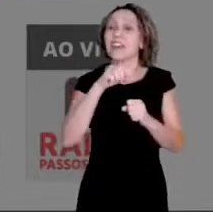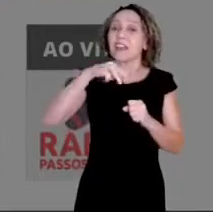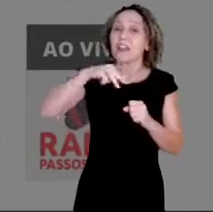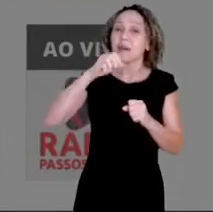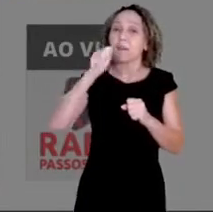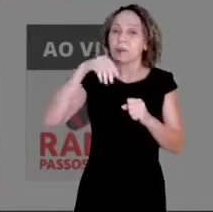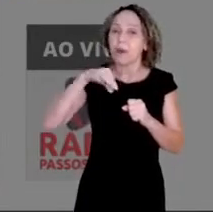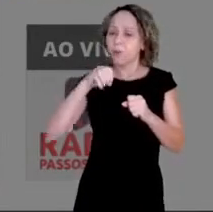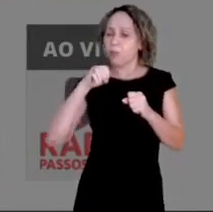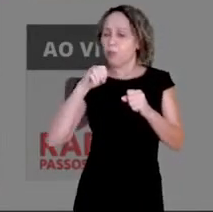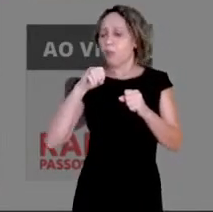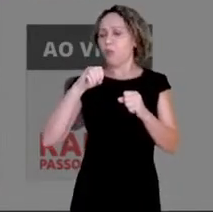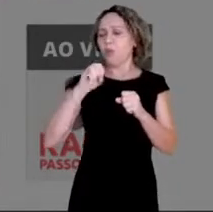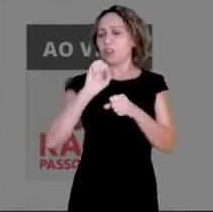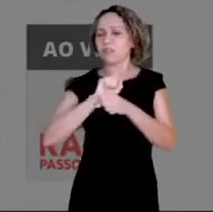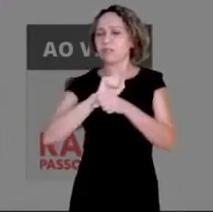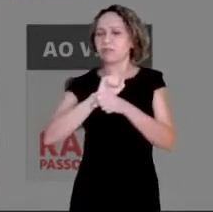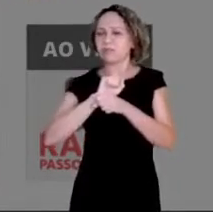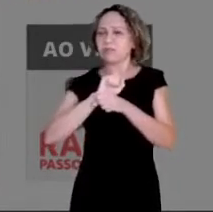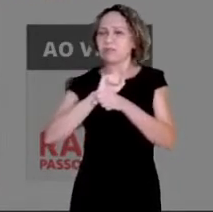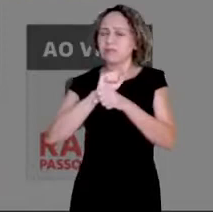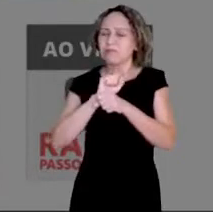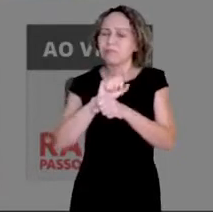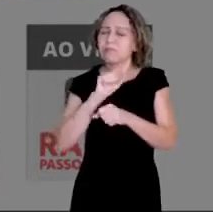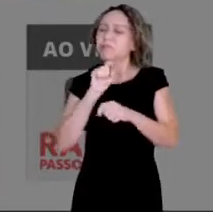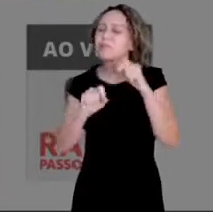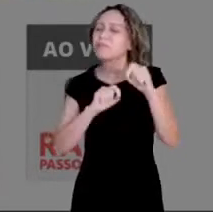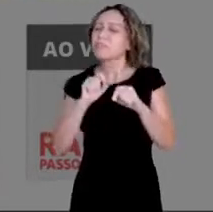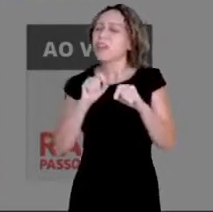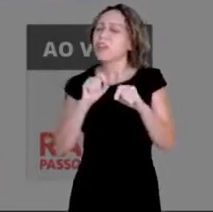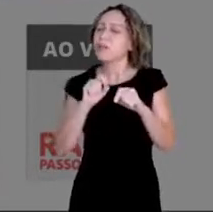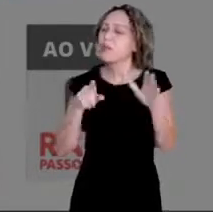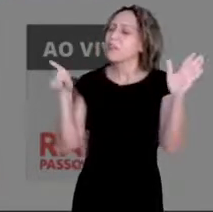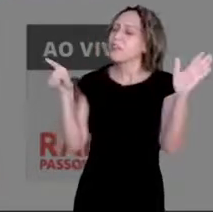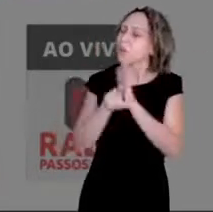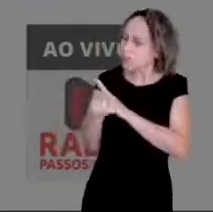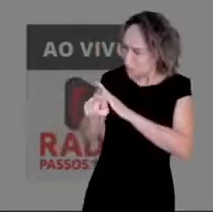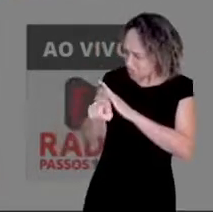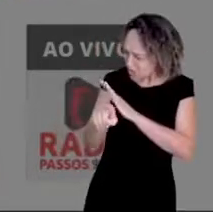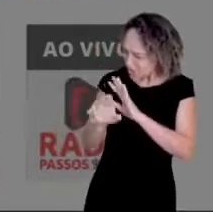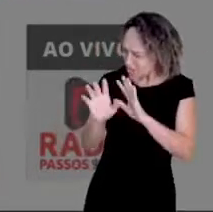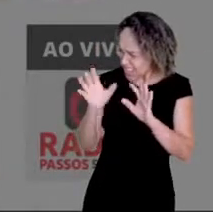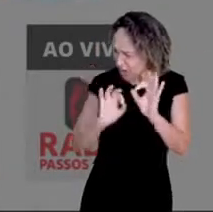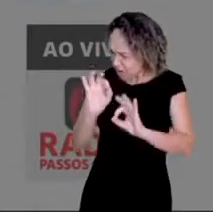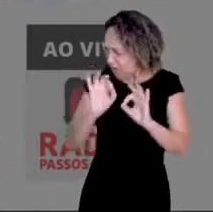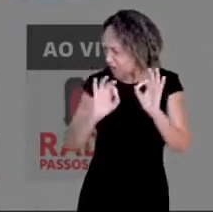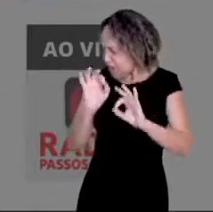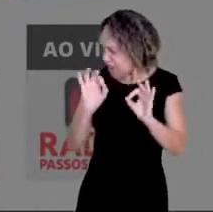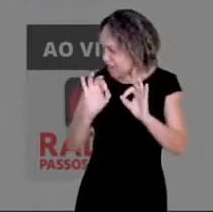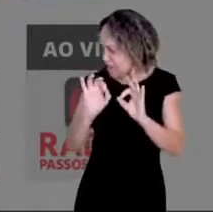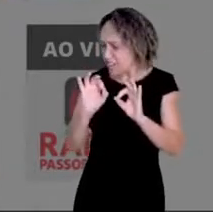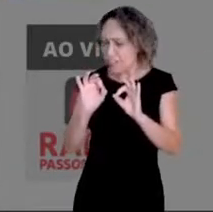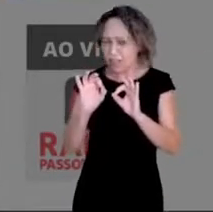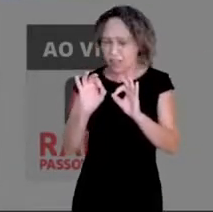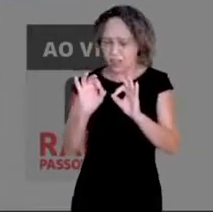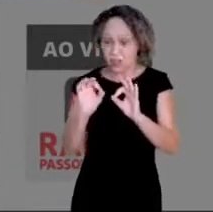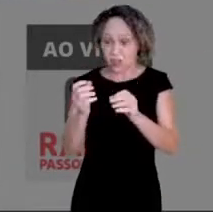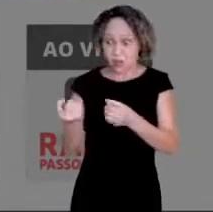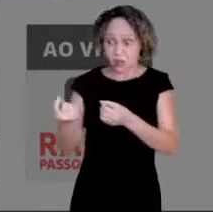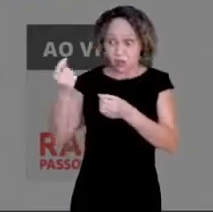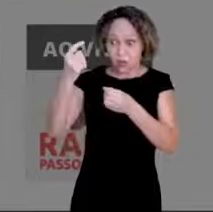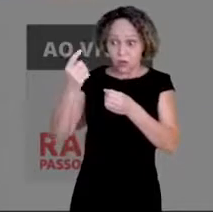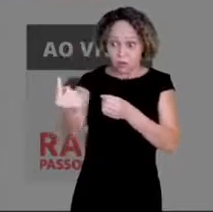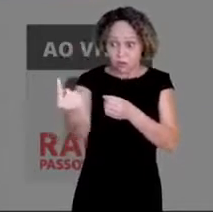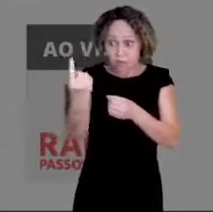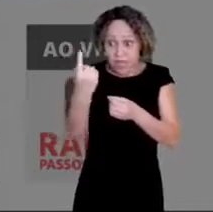de etanol nesse país. Toda essa loucura que o mundo está brigando sobre energia limpa, toda essa loucura que o mundo